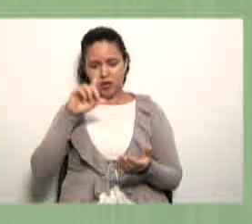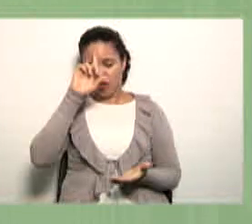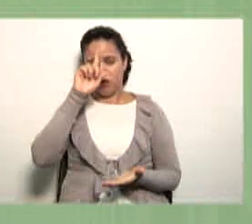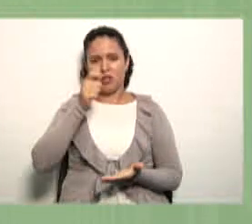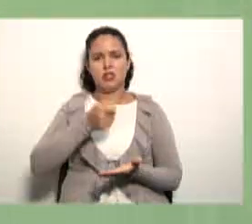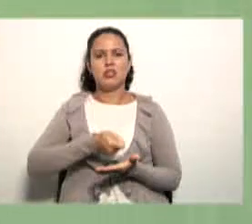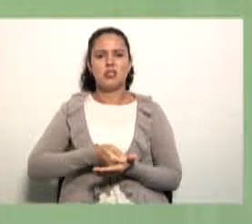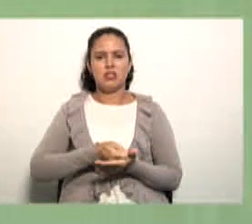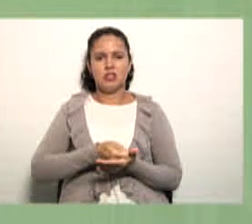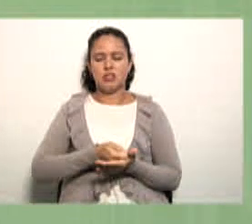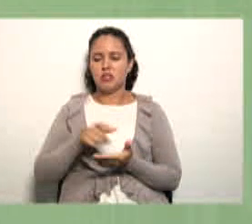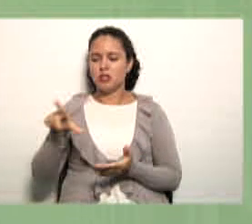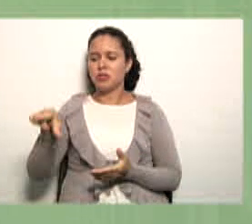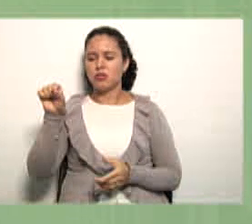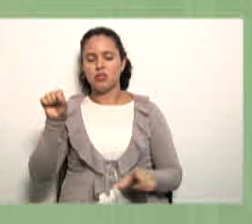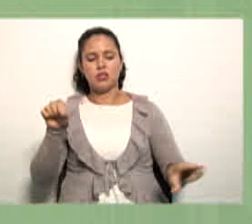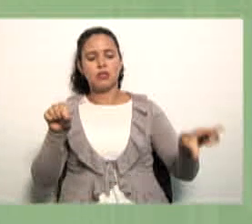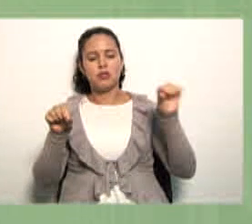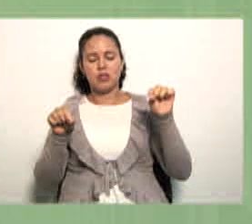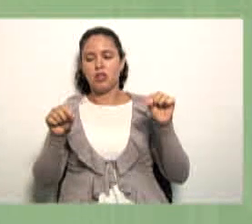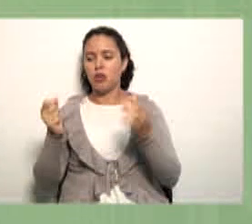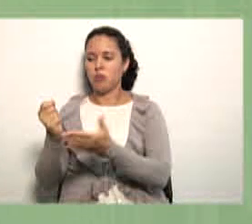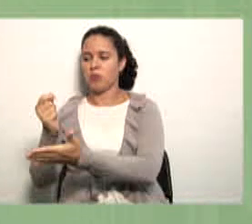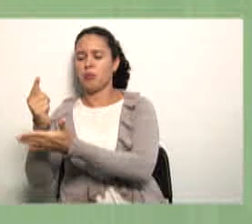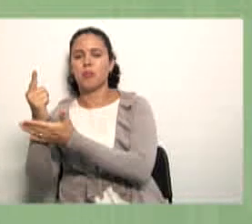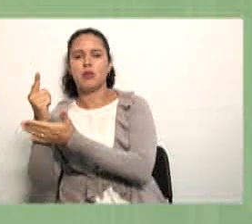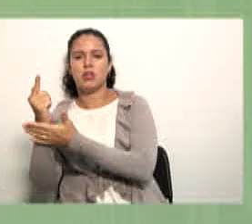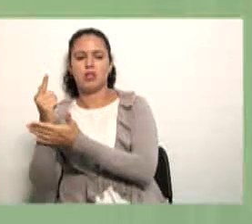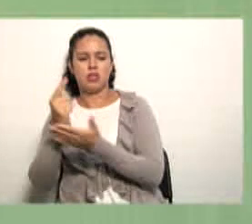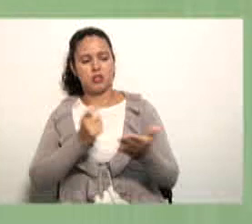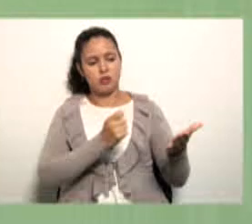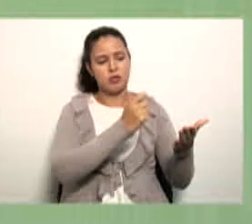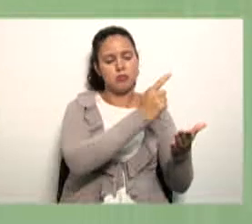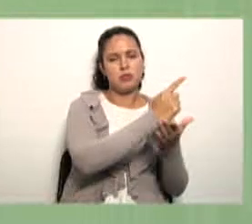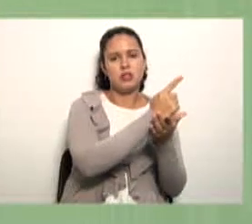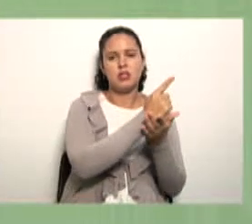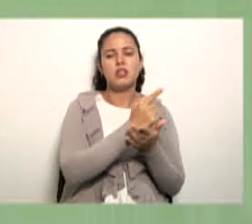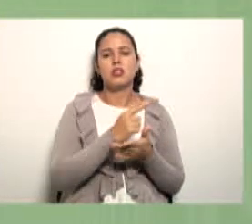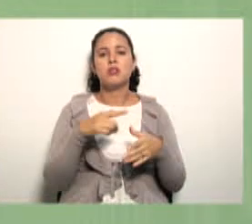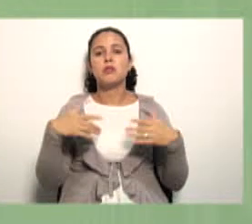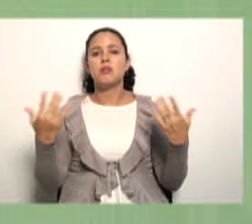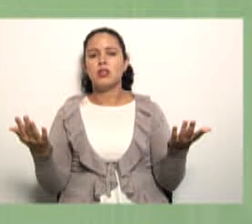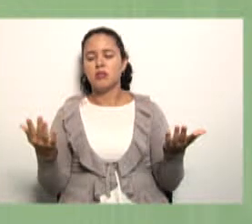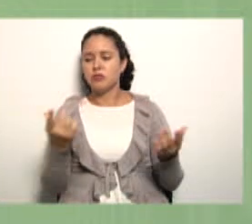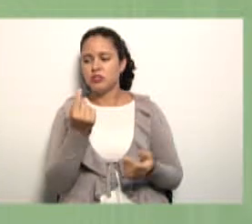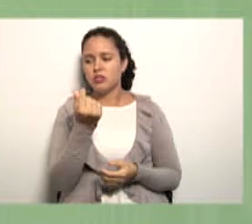coisas, temos R$1 a menos para gastar em outras coisas.